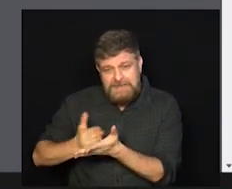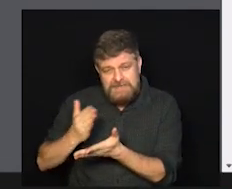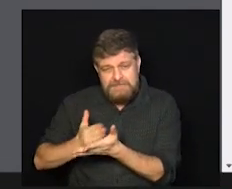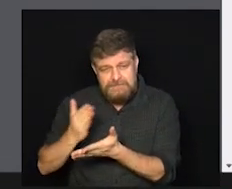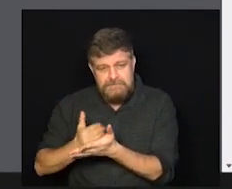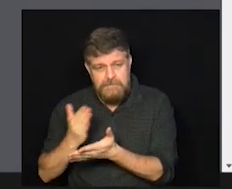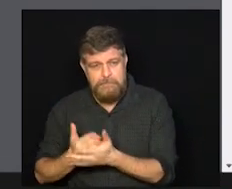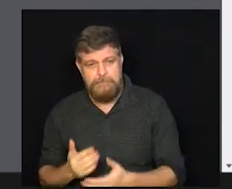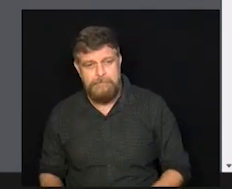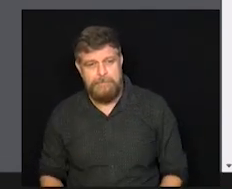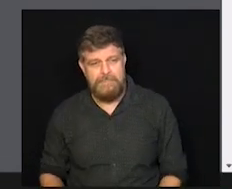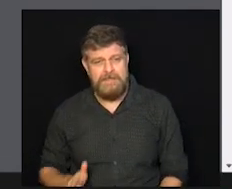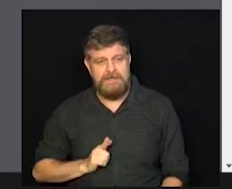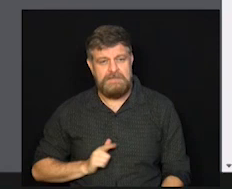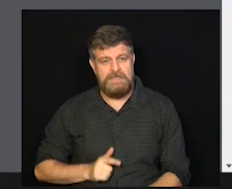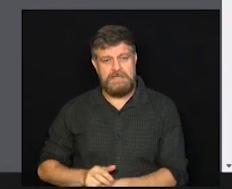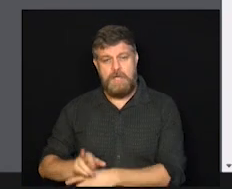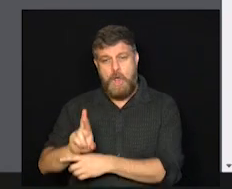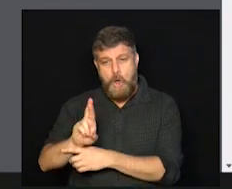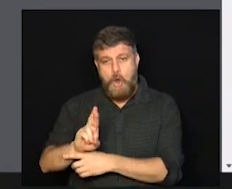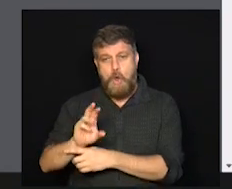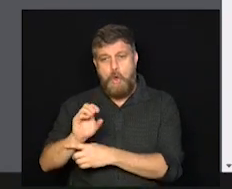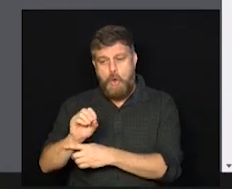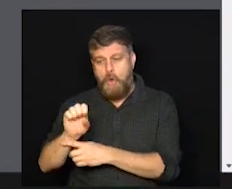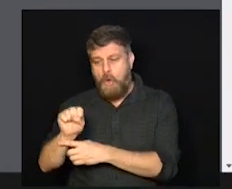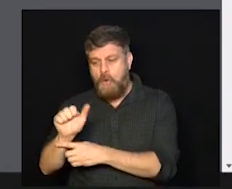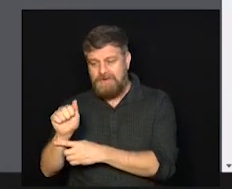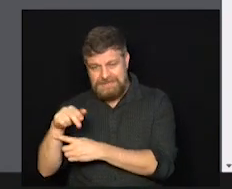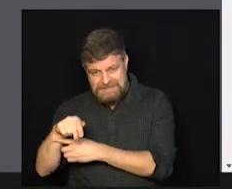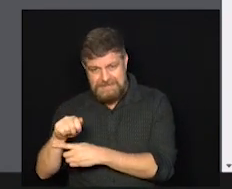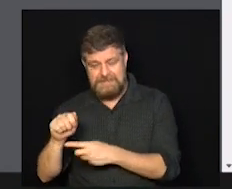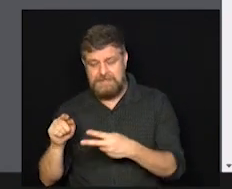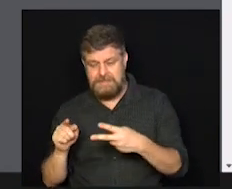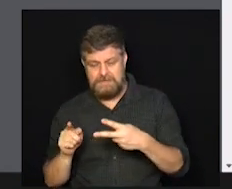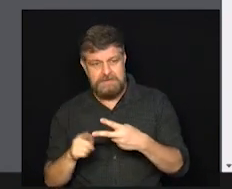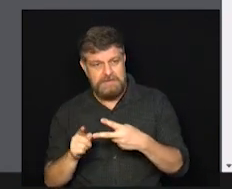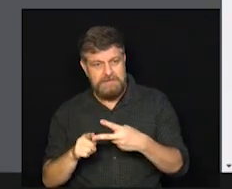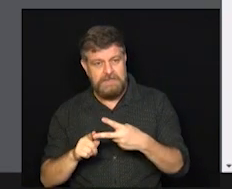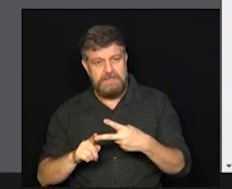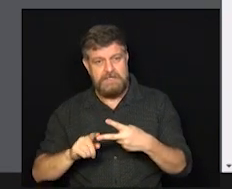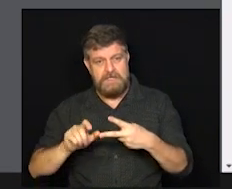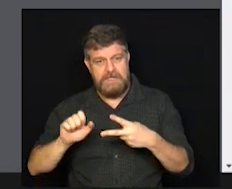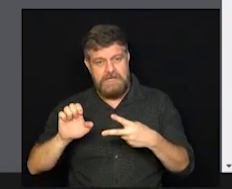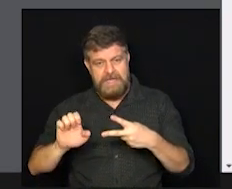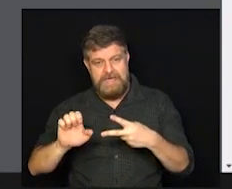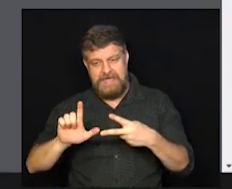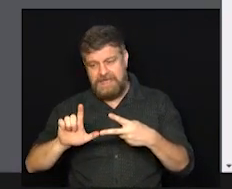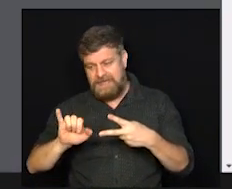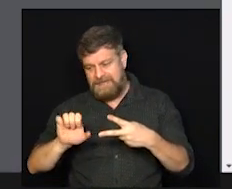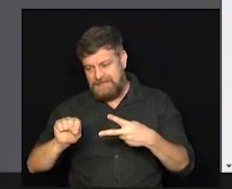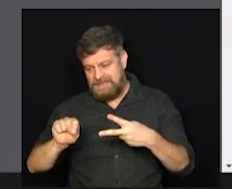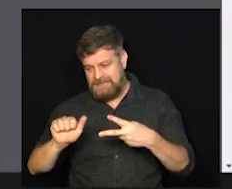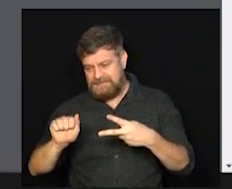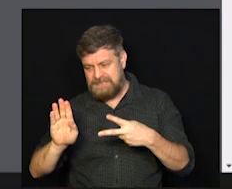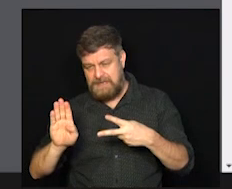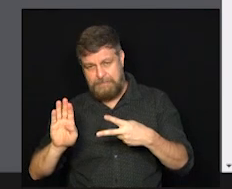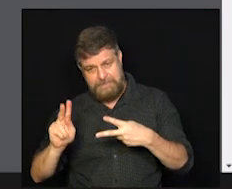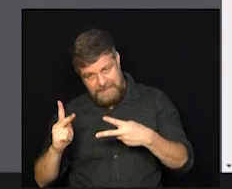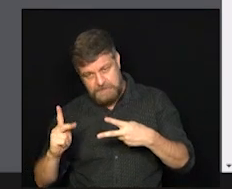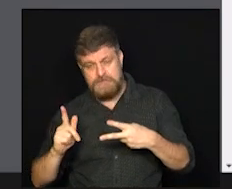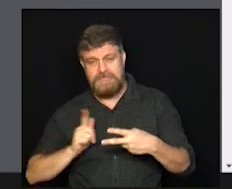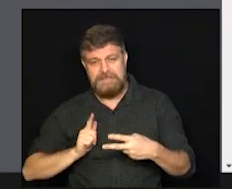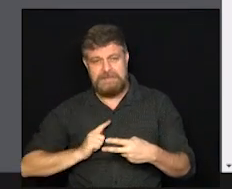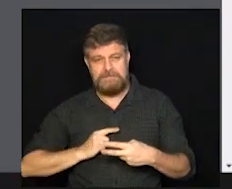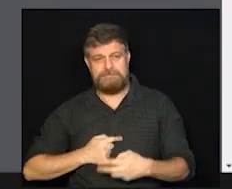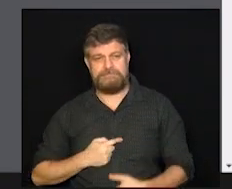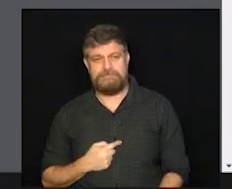Irizum, a Elizabeth Malaquias, o Arnaldo é ali do seu bairro, né, Cecília, do Rocinho, Casa de Mediações, diretor da